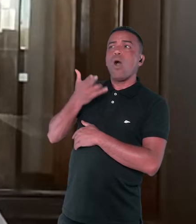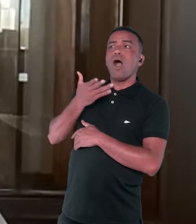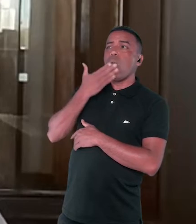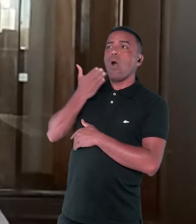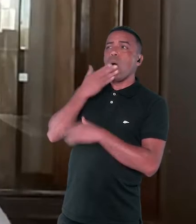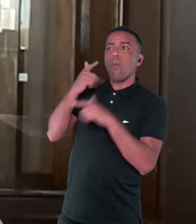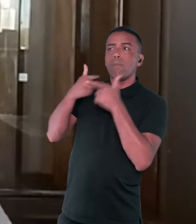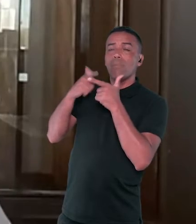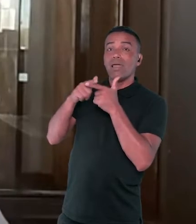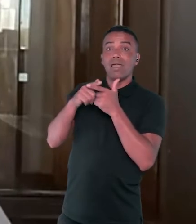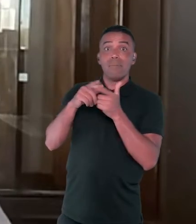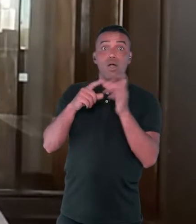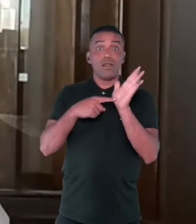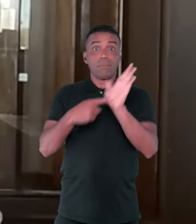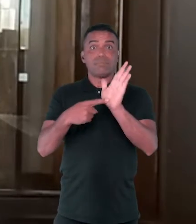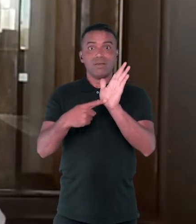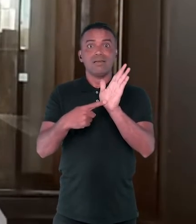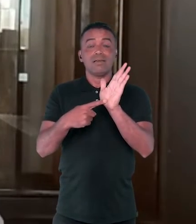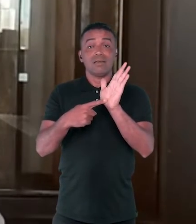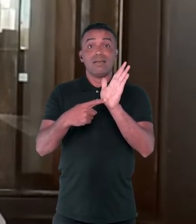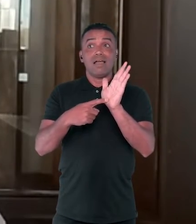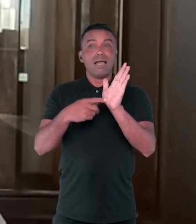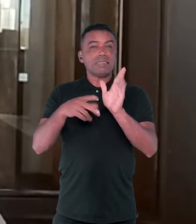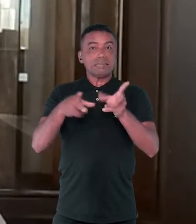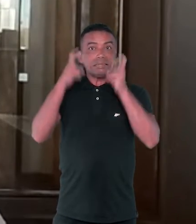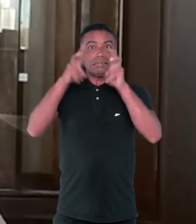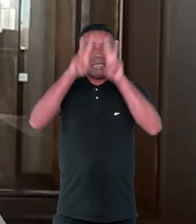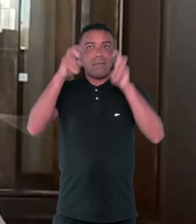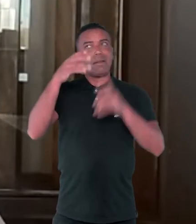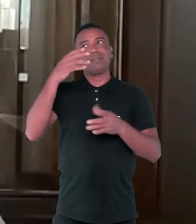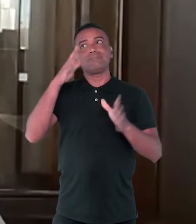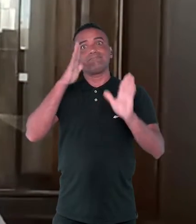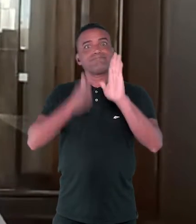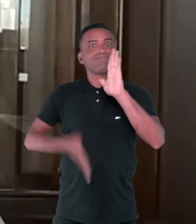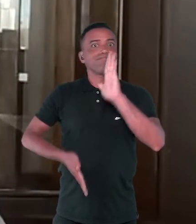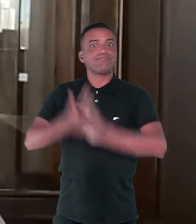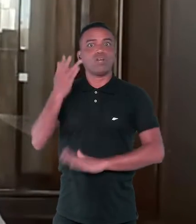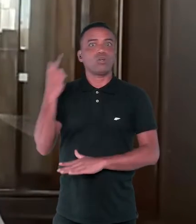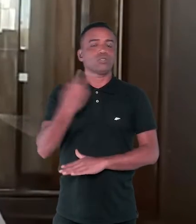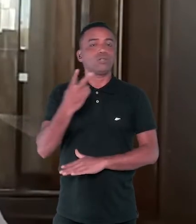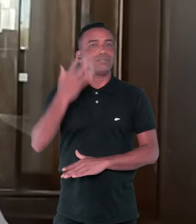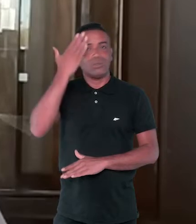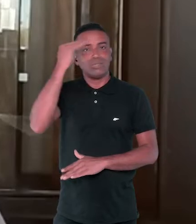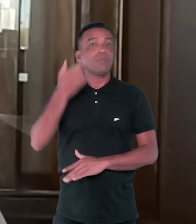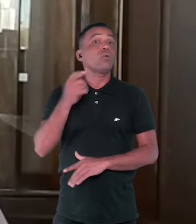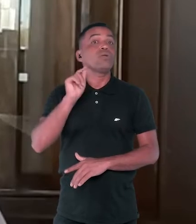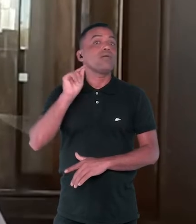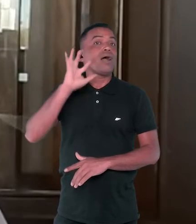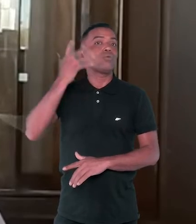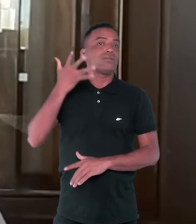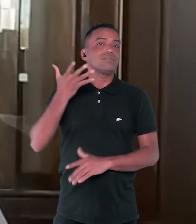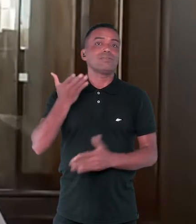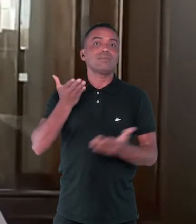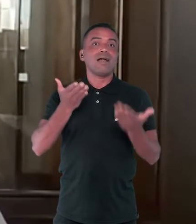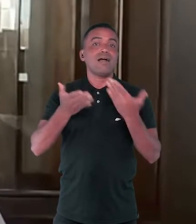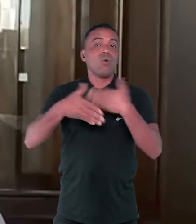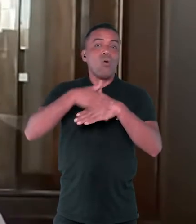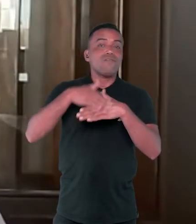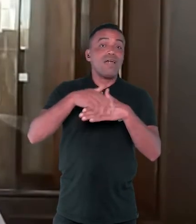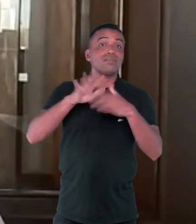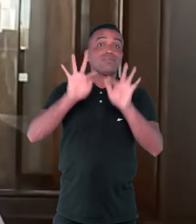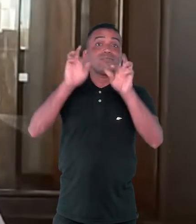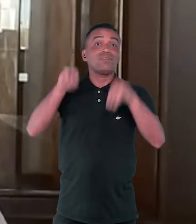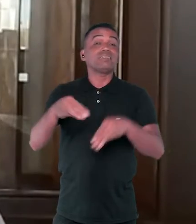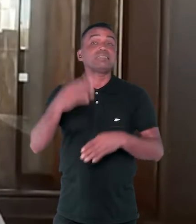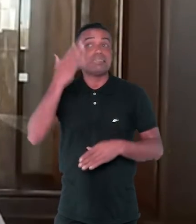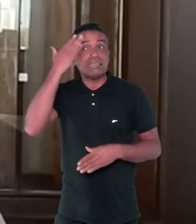Na hora que eles iam dar uma pista, chegava e desistia, embora eu ficava morrendo de tristeza. Eu nunca pegava o final da prosa. Aí eu venho para o